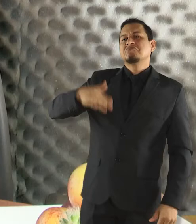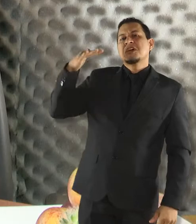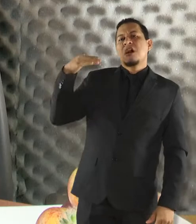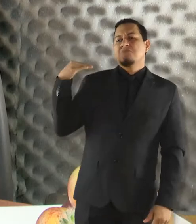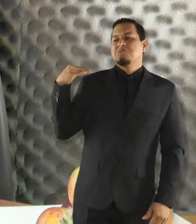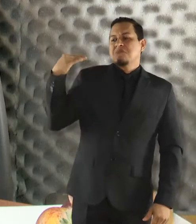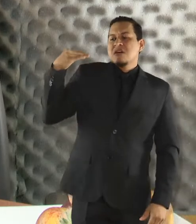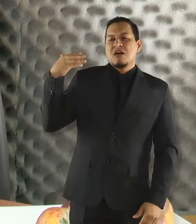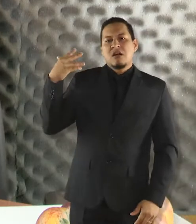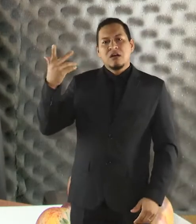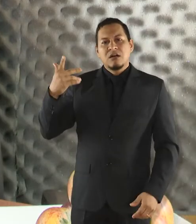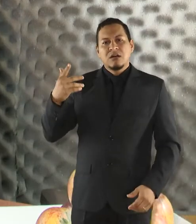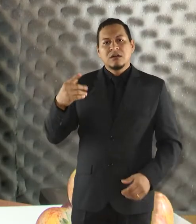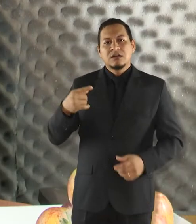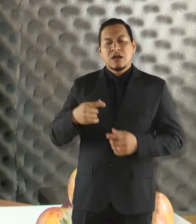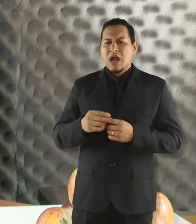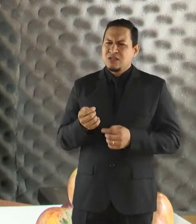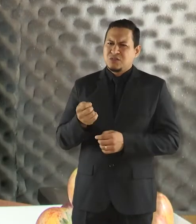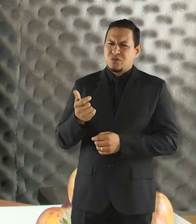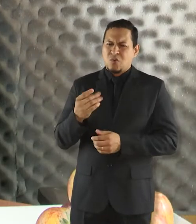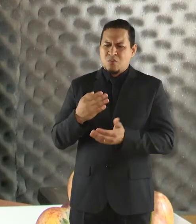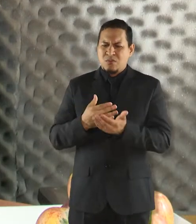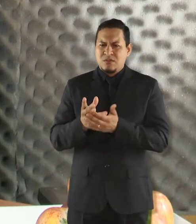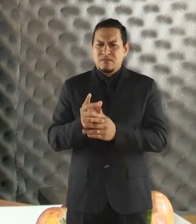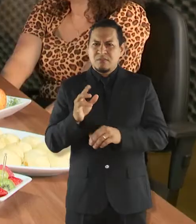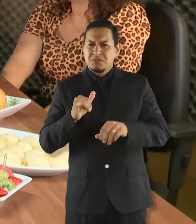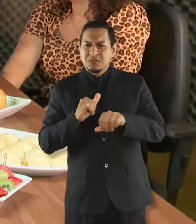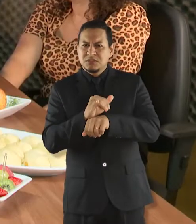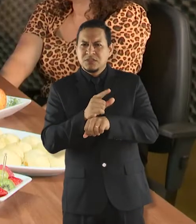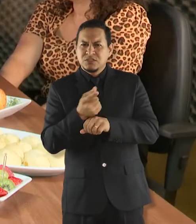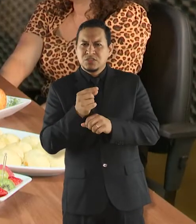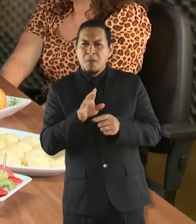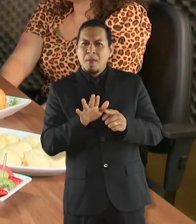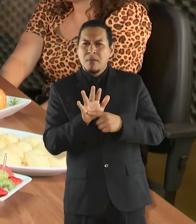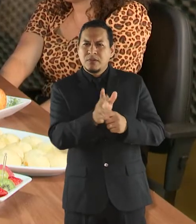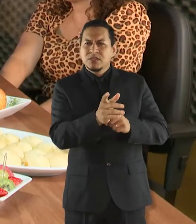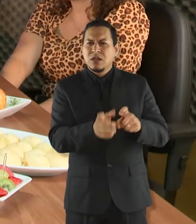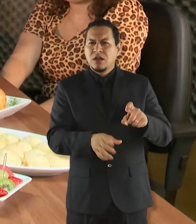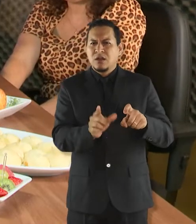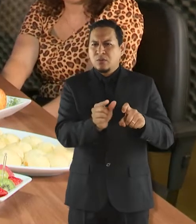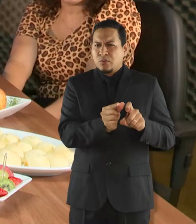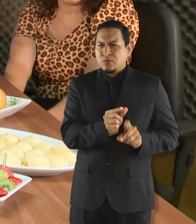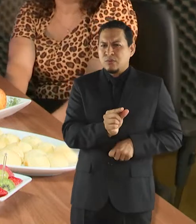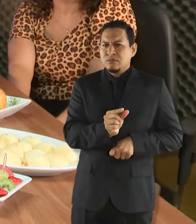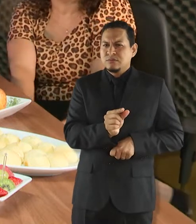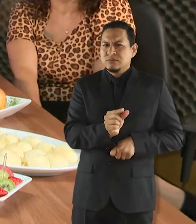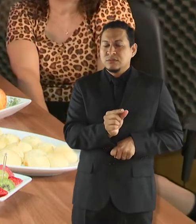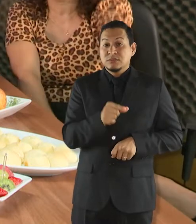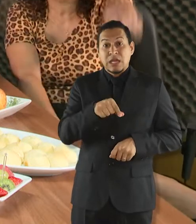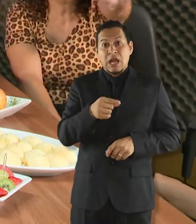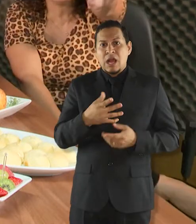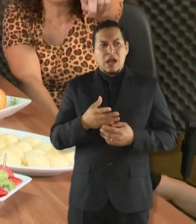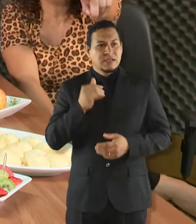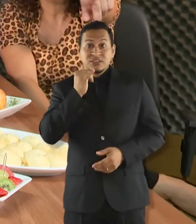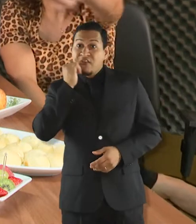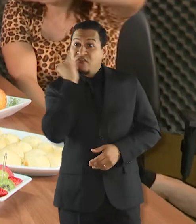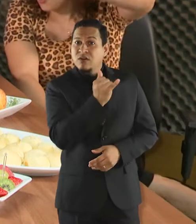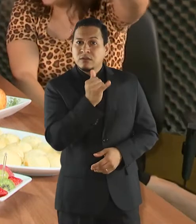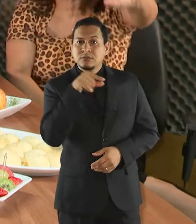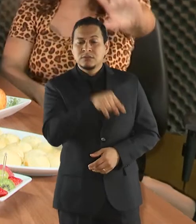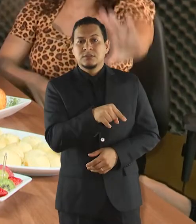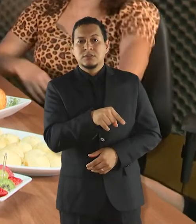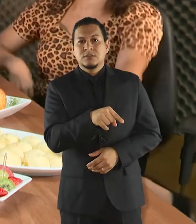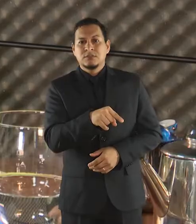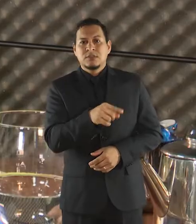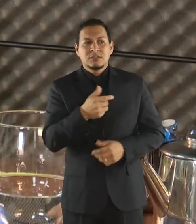um chifrinho Não. e pronto. Aí o Não. desespero começa aqui. Não, é só tu dizer que o negocinho dele é desse tamanho que ele já... Eita, molecha! Se Não tu corta, diz- não. se tu